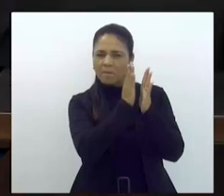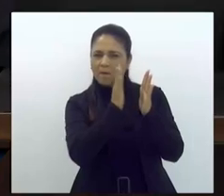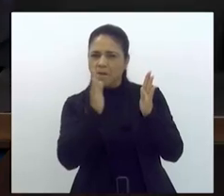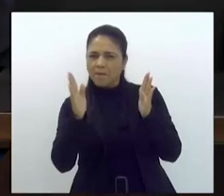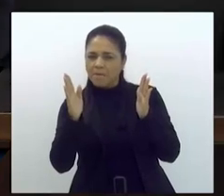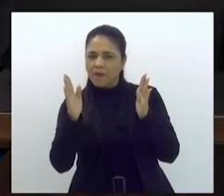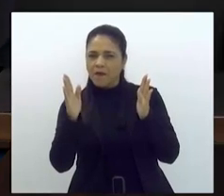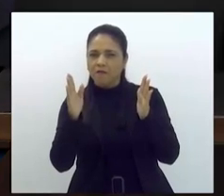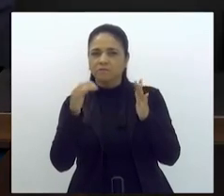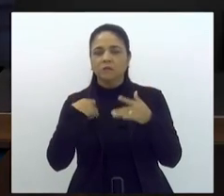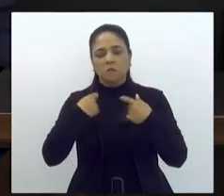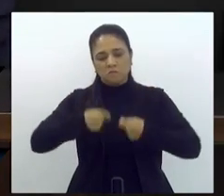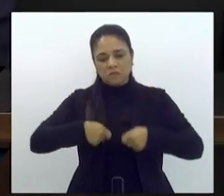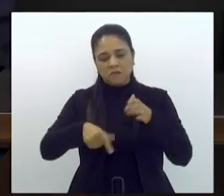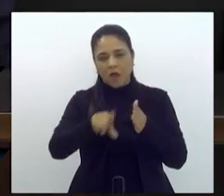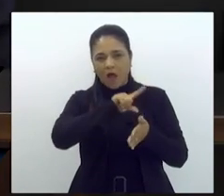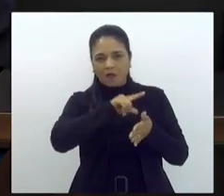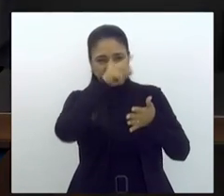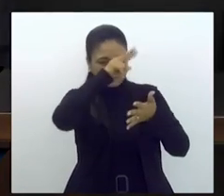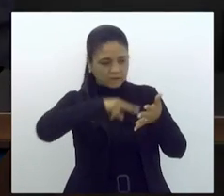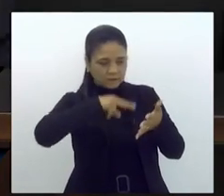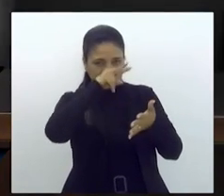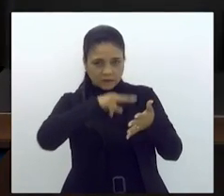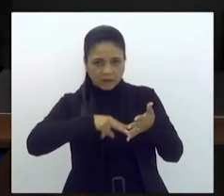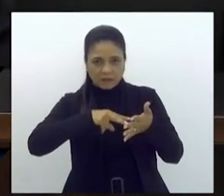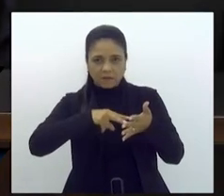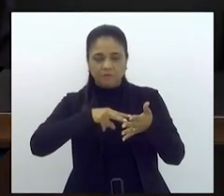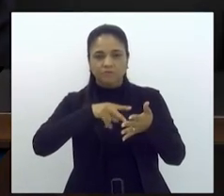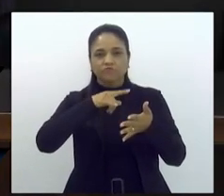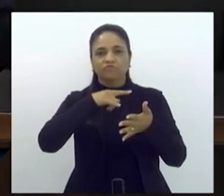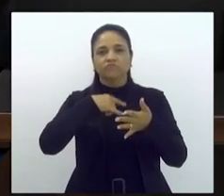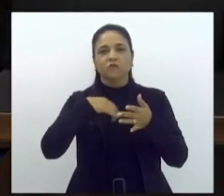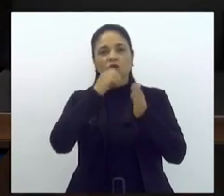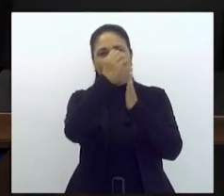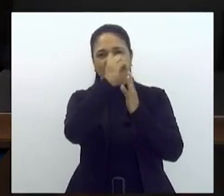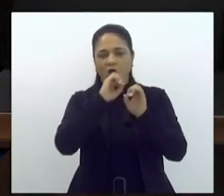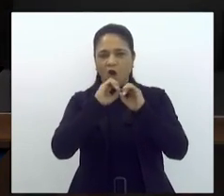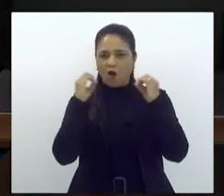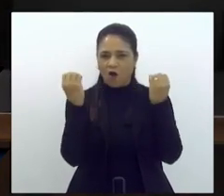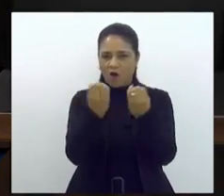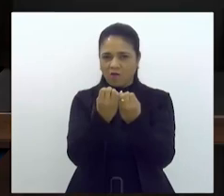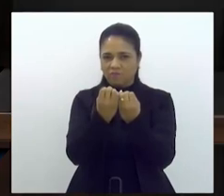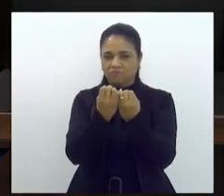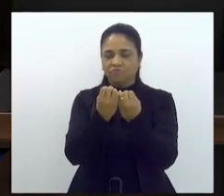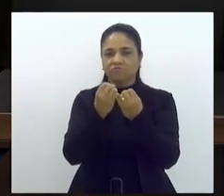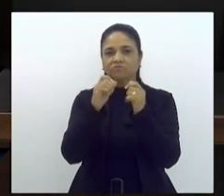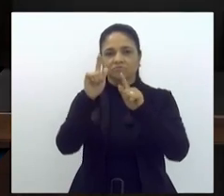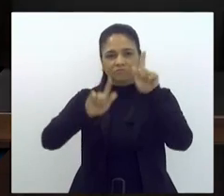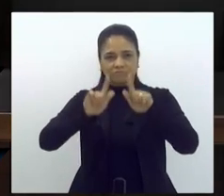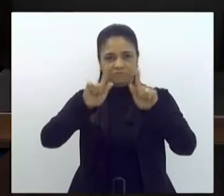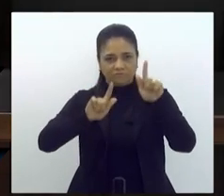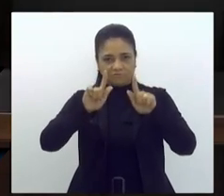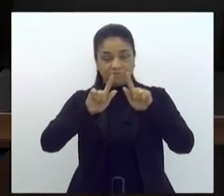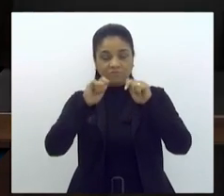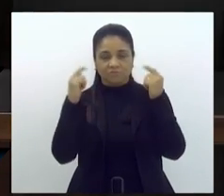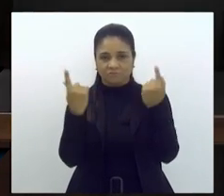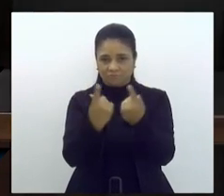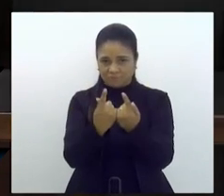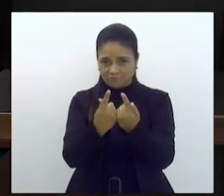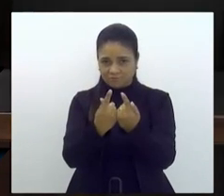do dia eu gostaria de ler uma nota oficial da Assembleia Legislativa do Estado do Rio de Janeiro